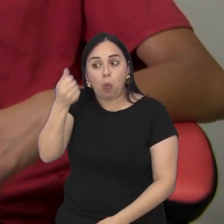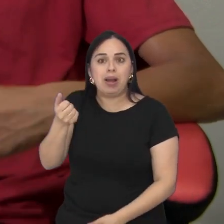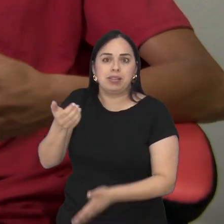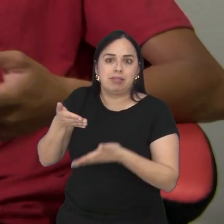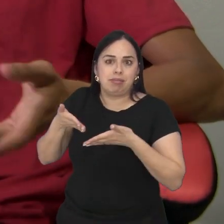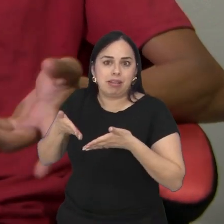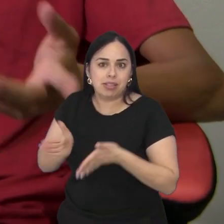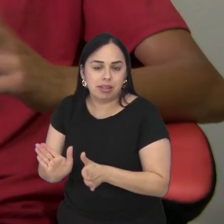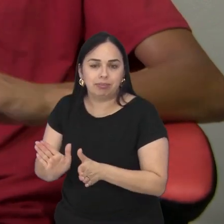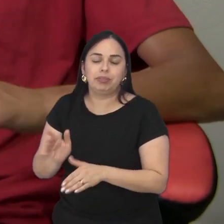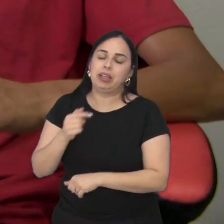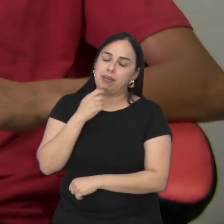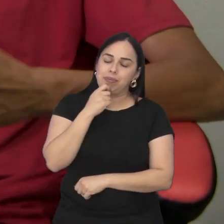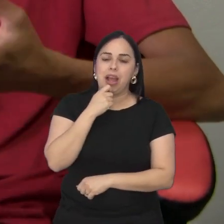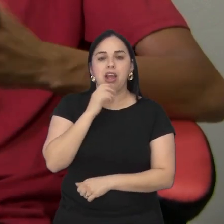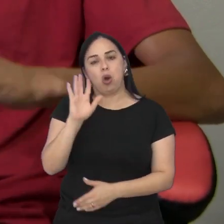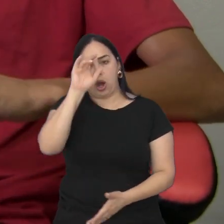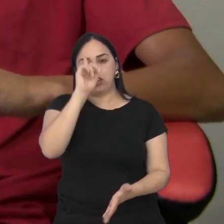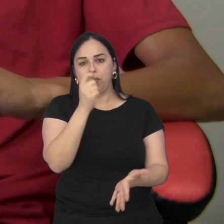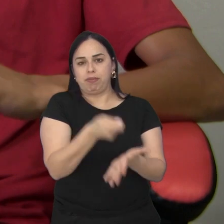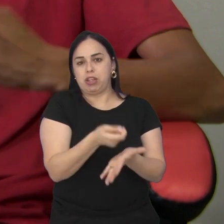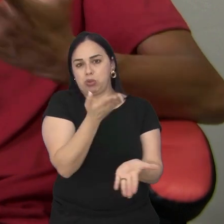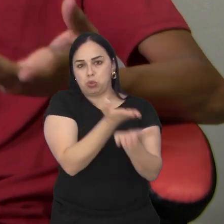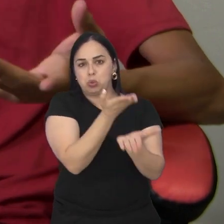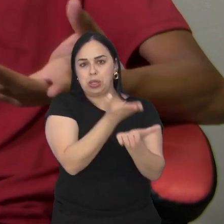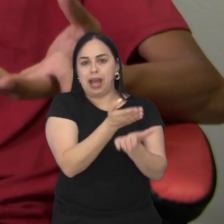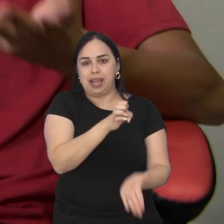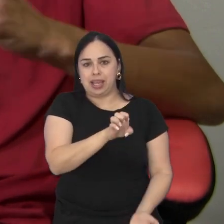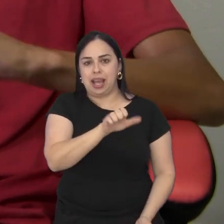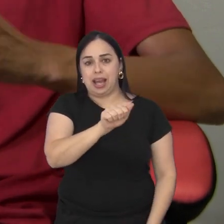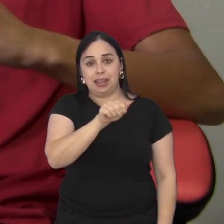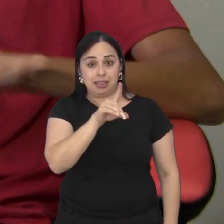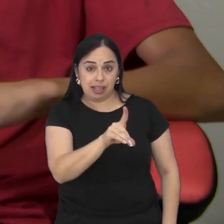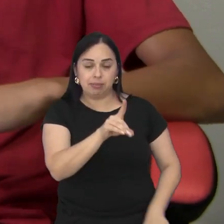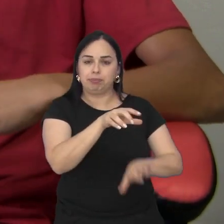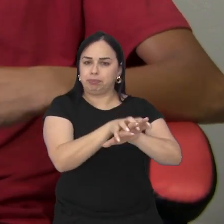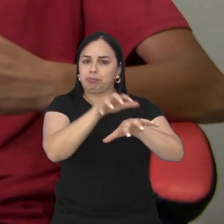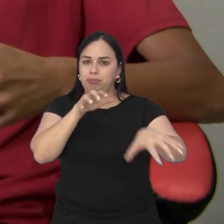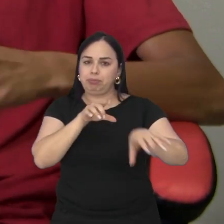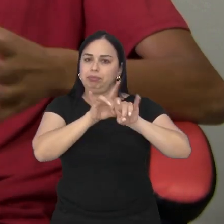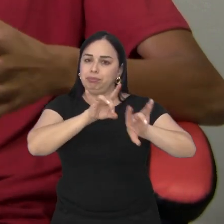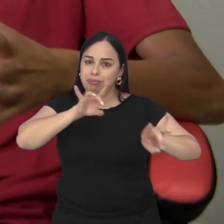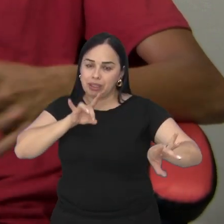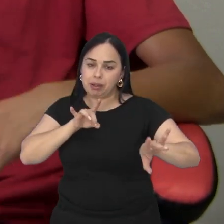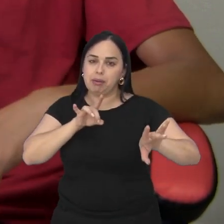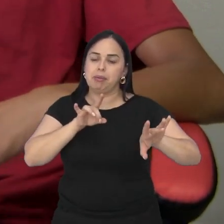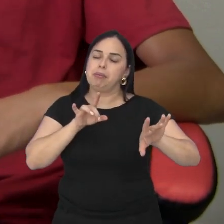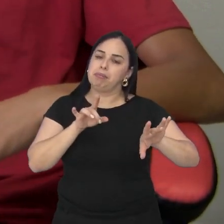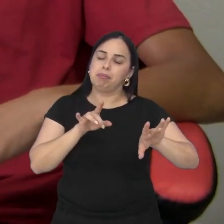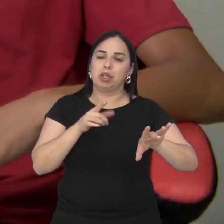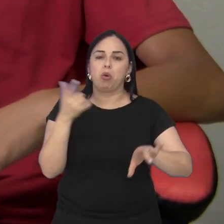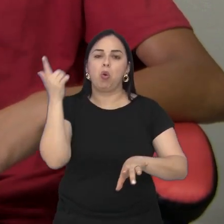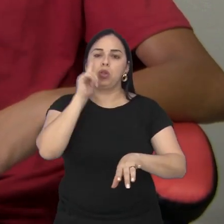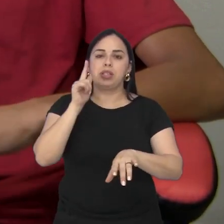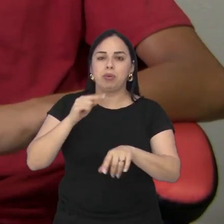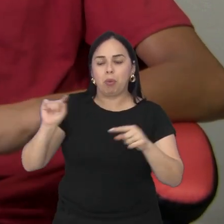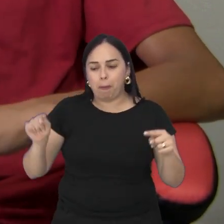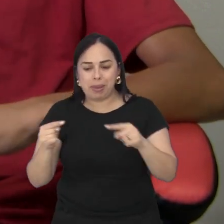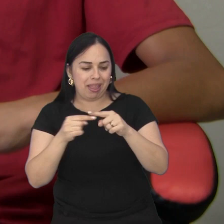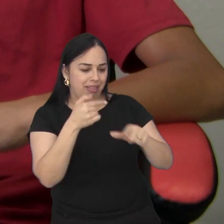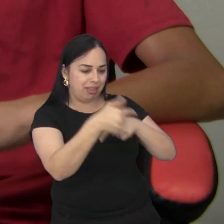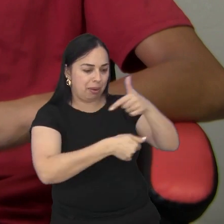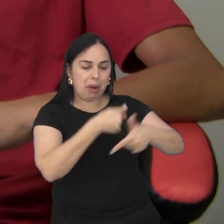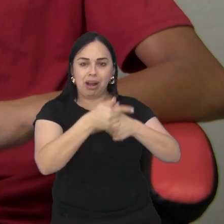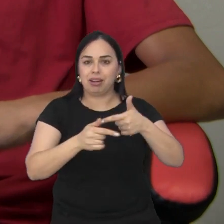nascer, então eu decidi fazer EAD para ter um tempo em casa, ter uma diversificada mesmo. Eu vou para